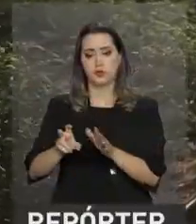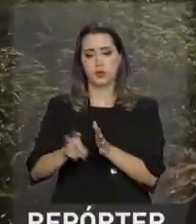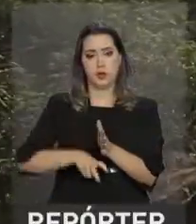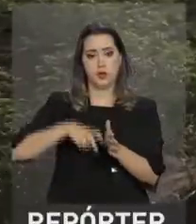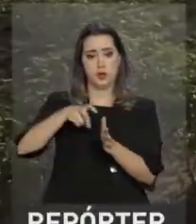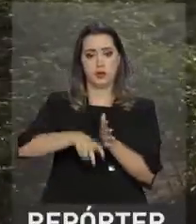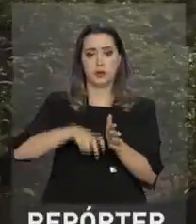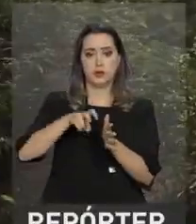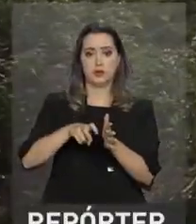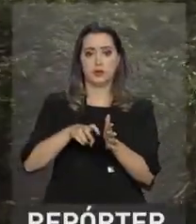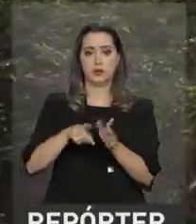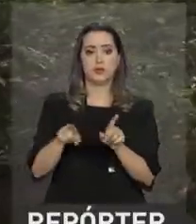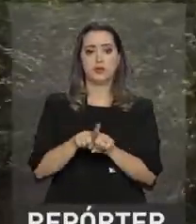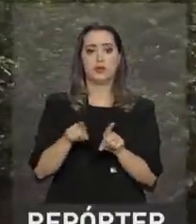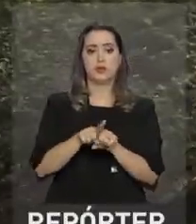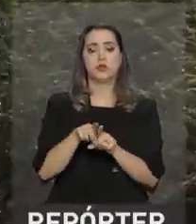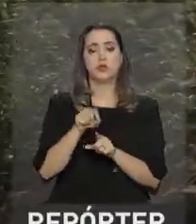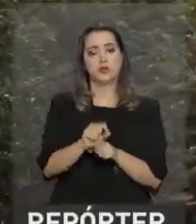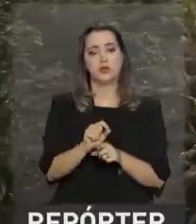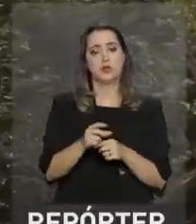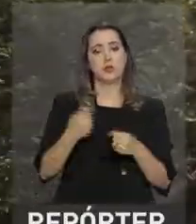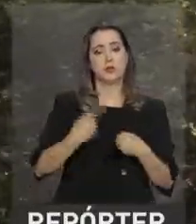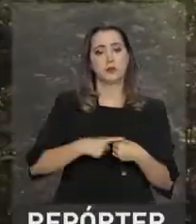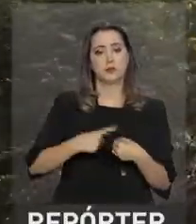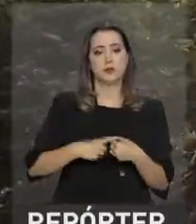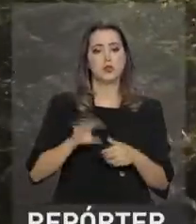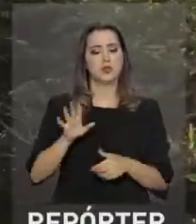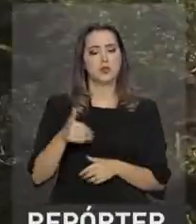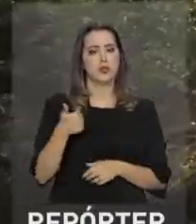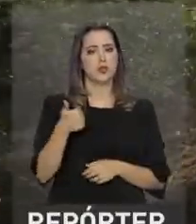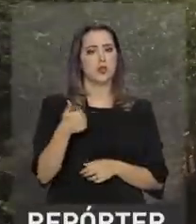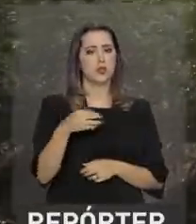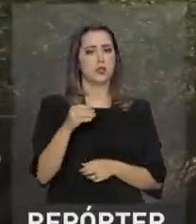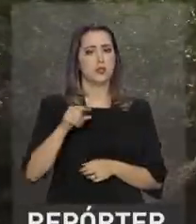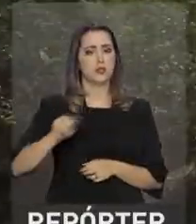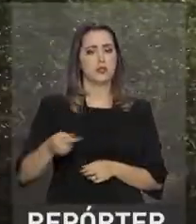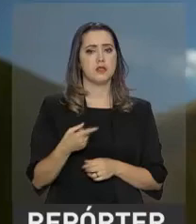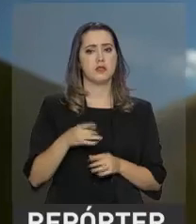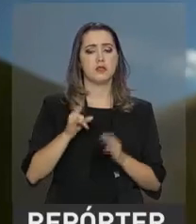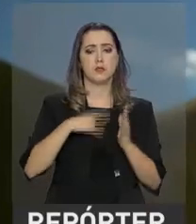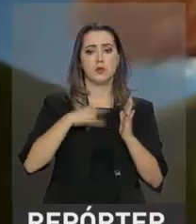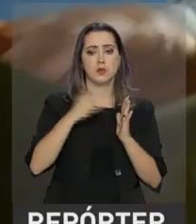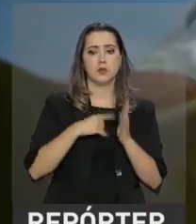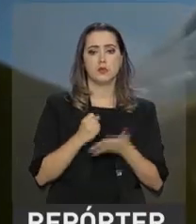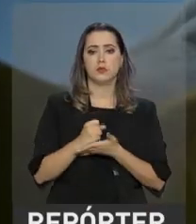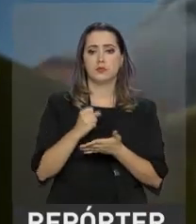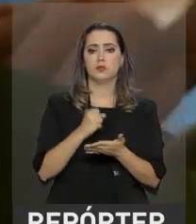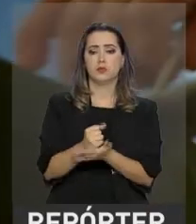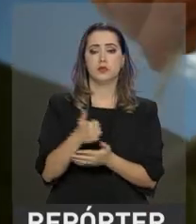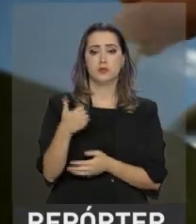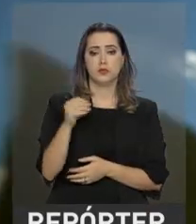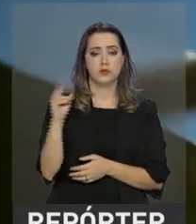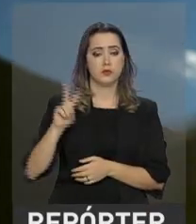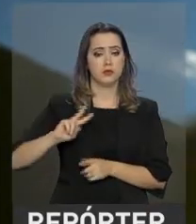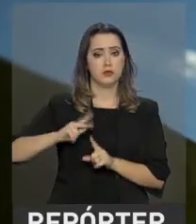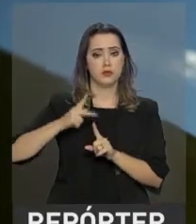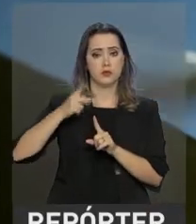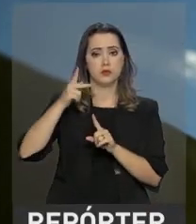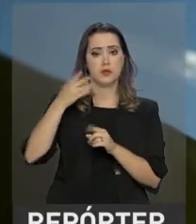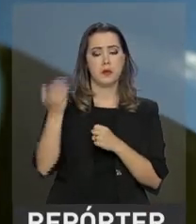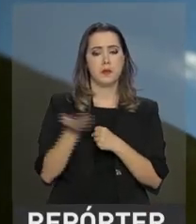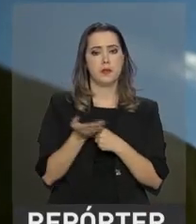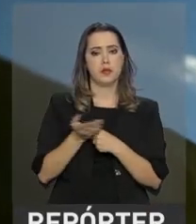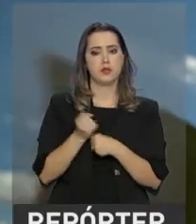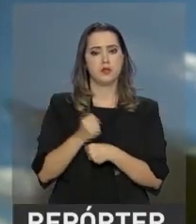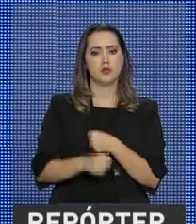Só em março deste ano foram cerca de 100 mil títulos entregues em todo o país, número 10 vezes superior à média